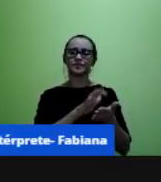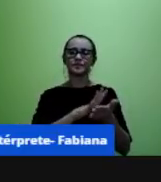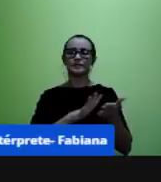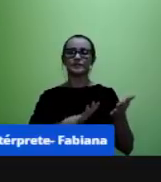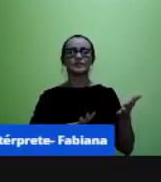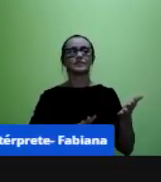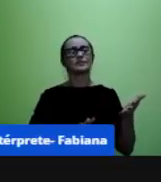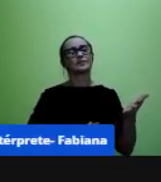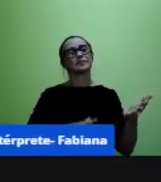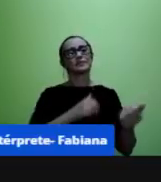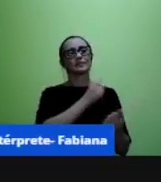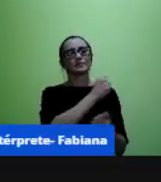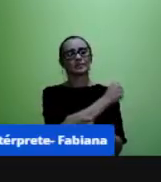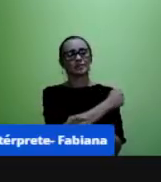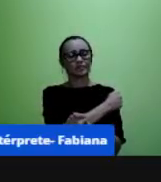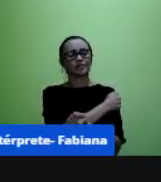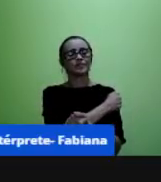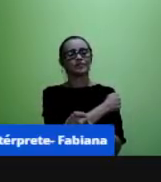alunos